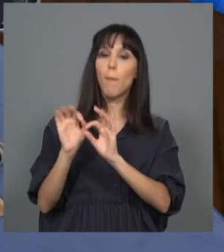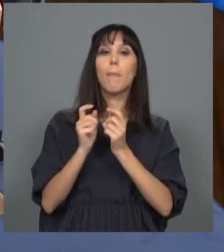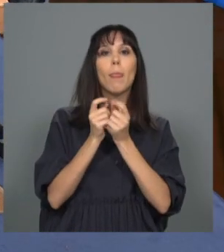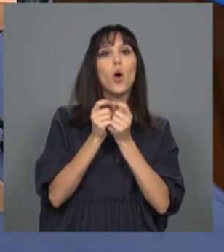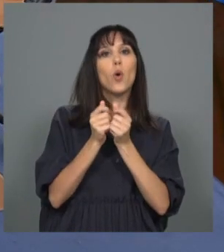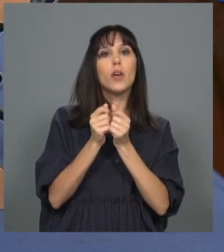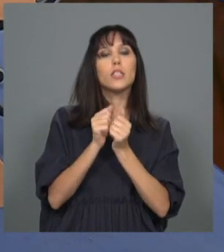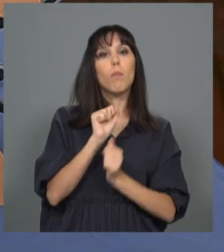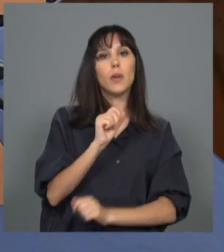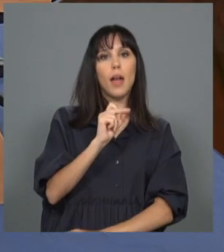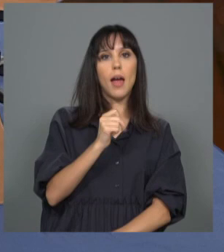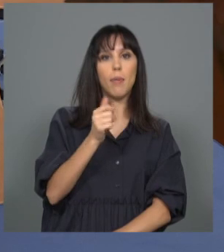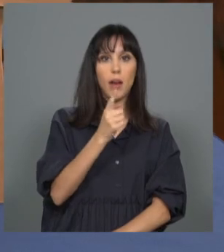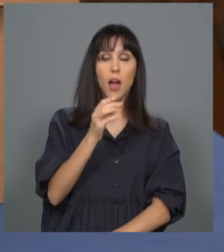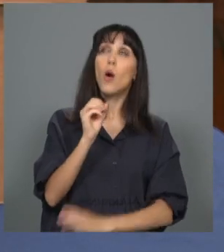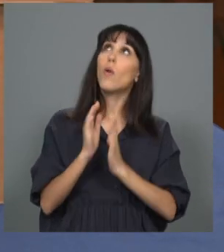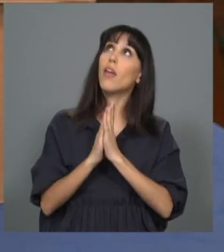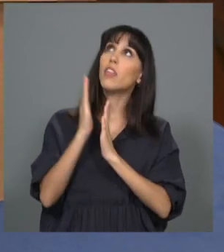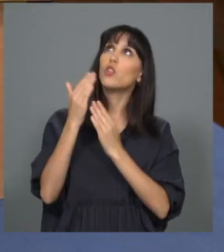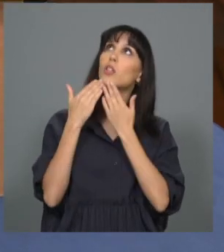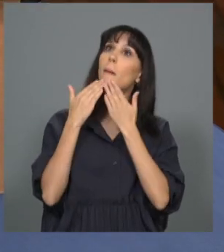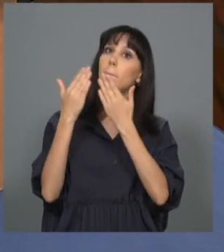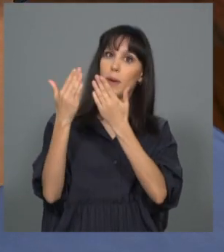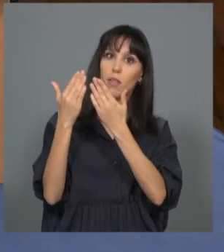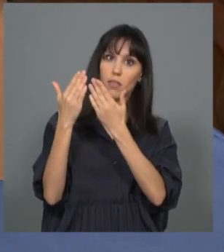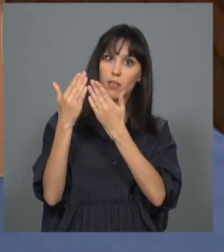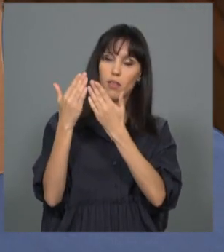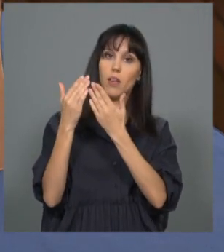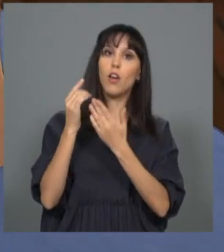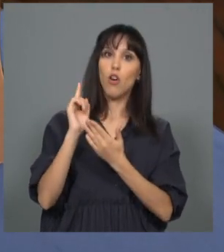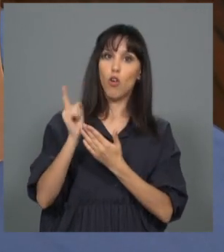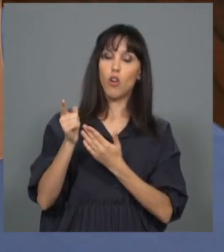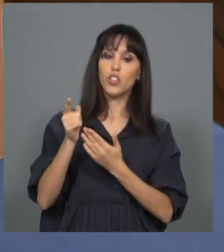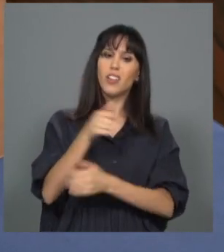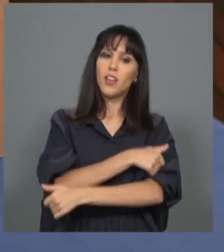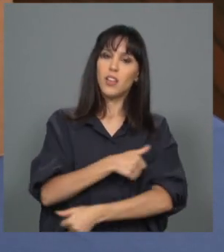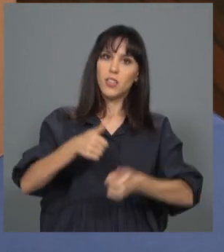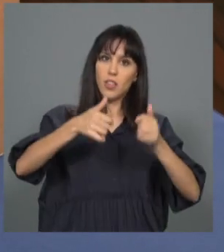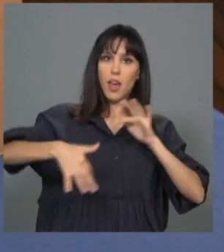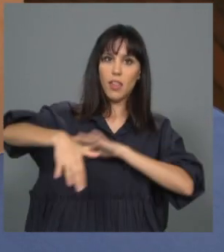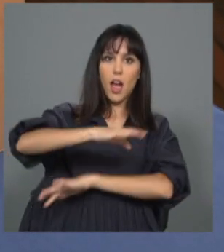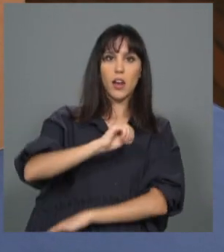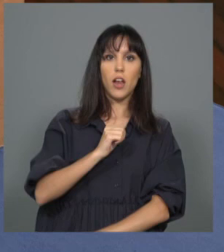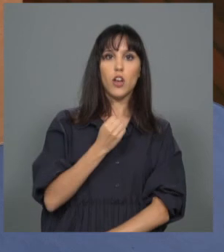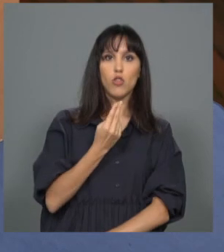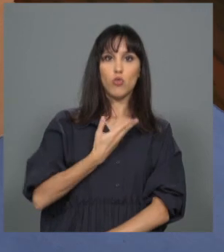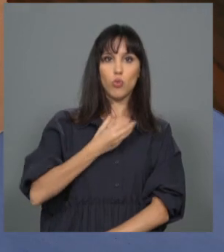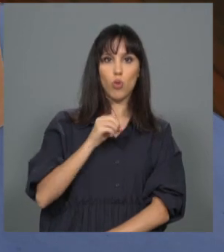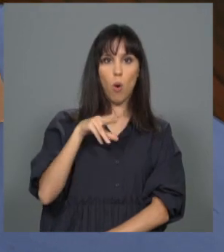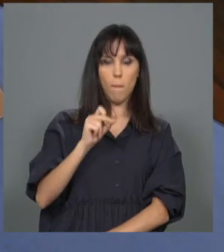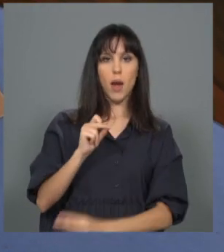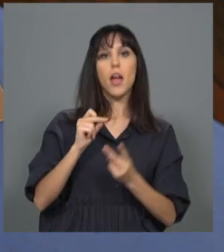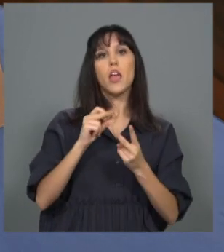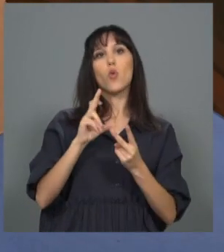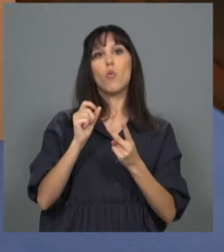de Abraão a Deus para lhe pedir que poupe as cidades de Sodoma e Gomorra